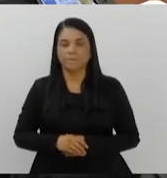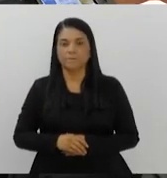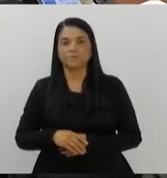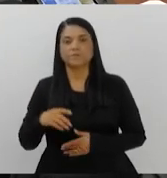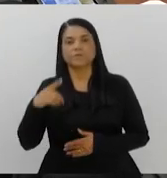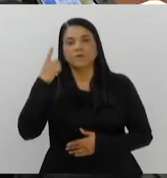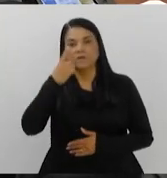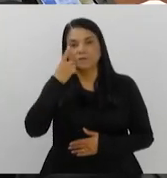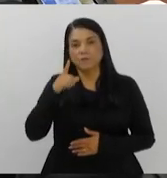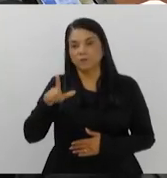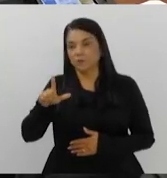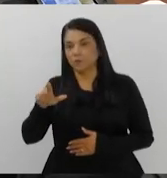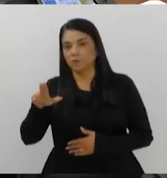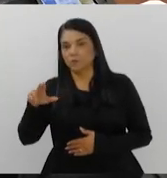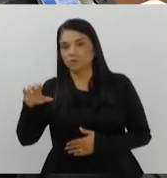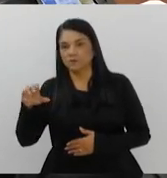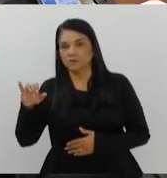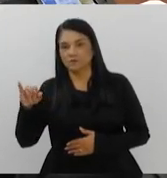Deputada Lucinha.